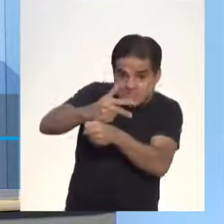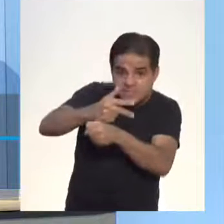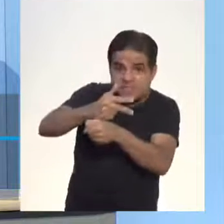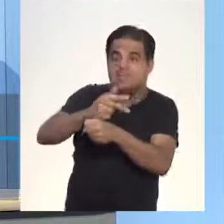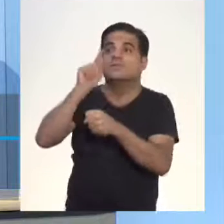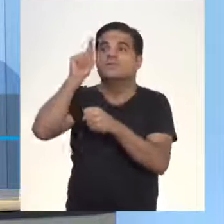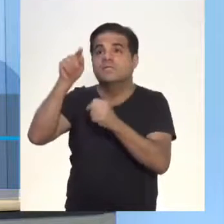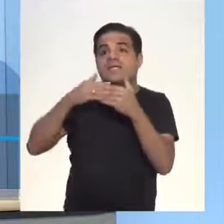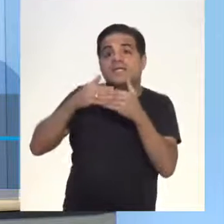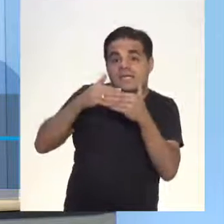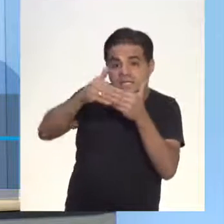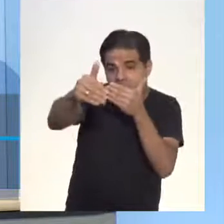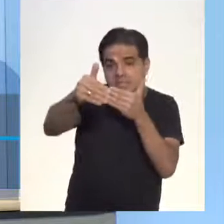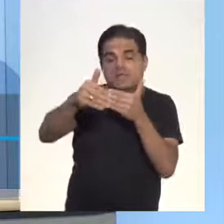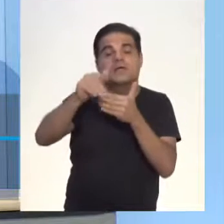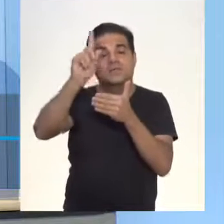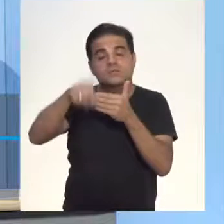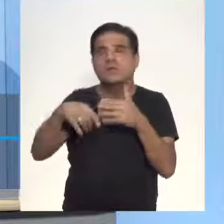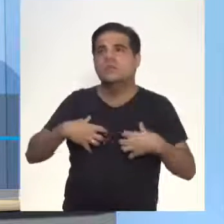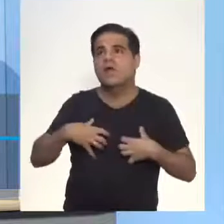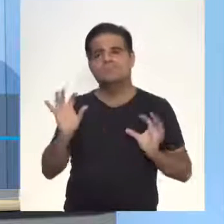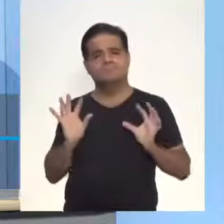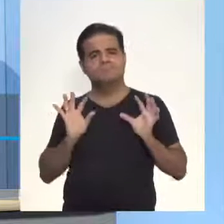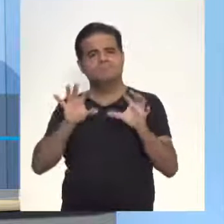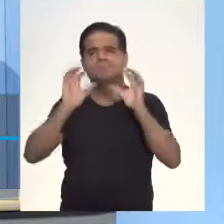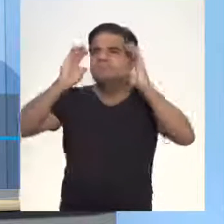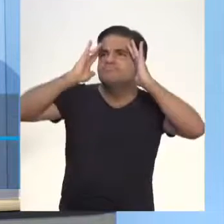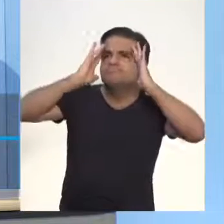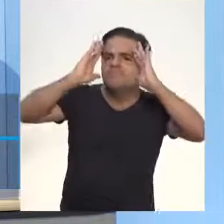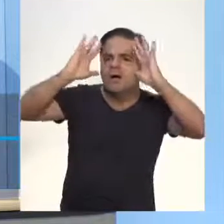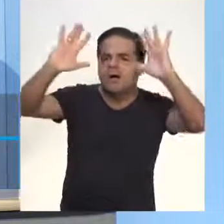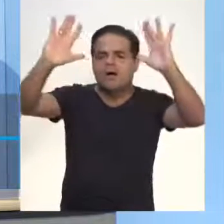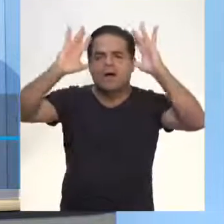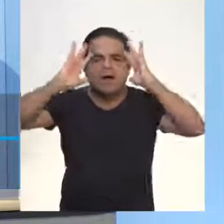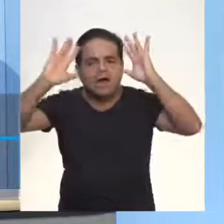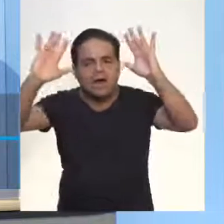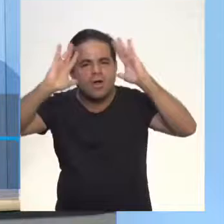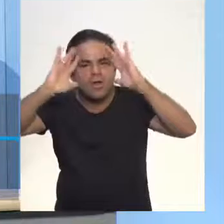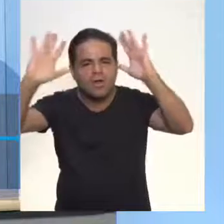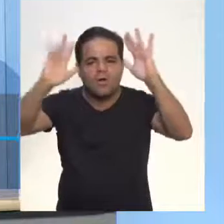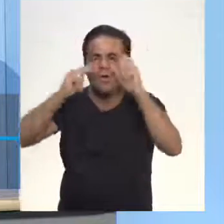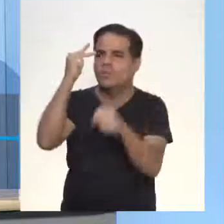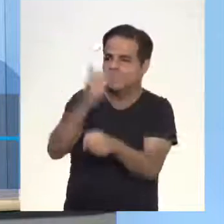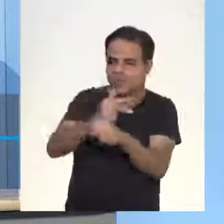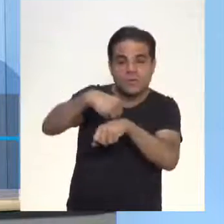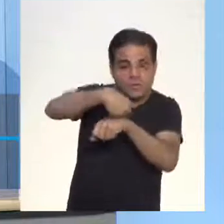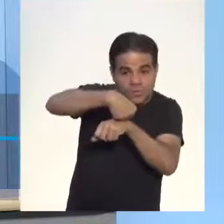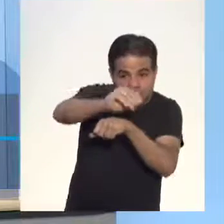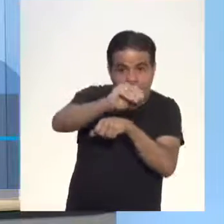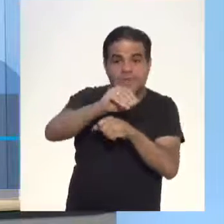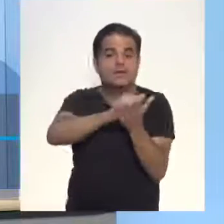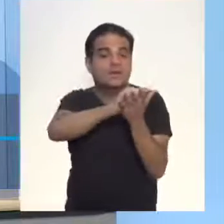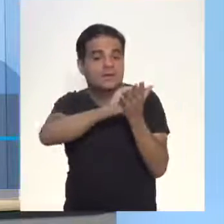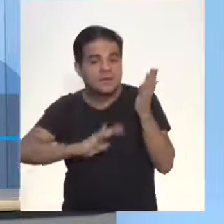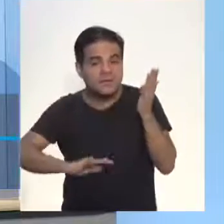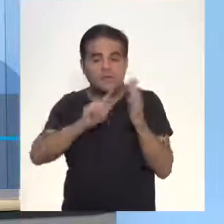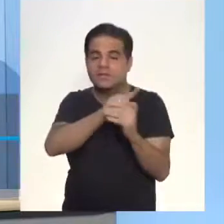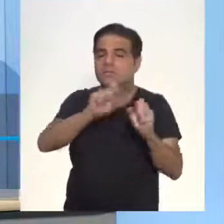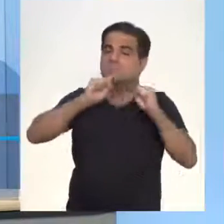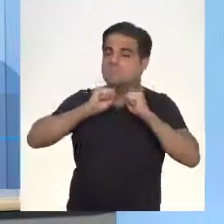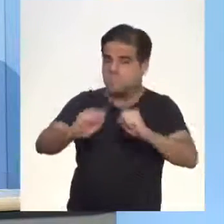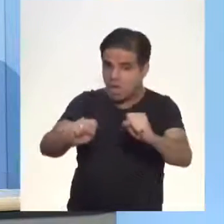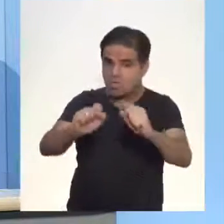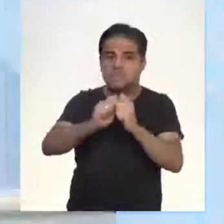esse videocast, é somente para causar sensações e pensar no contexto do poema. E aí fica para vocês uma atividade que vocês